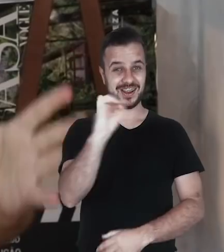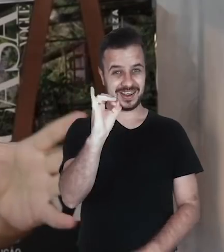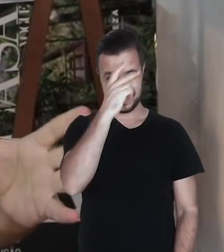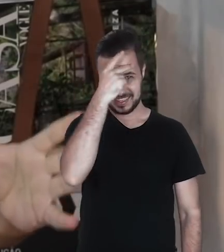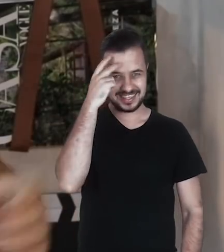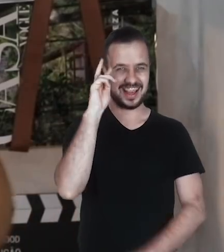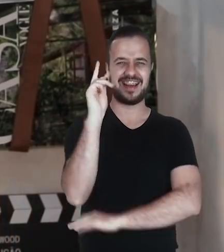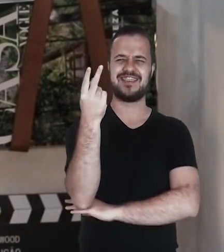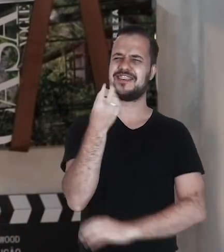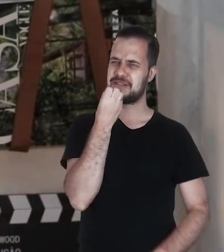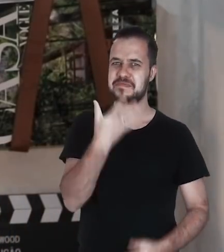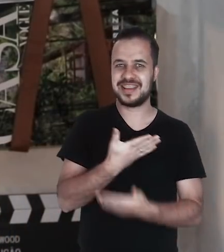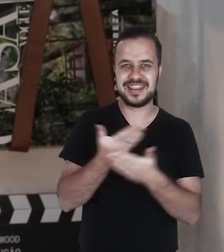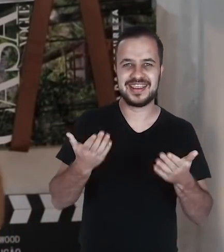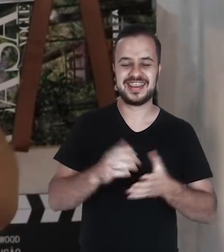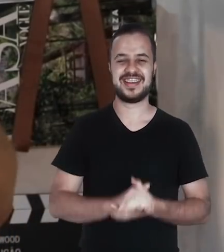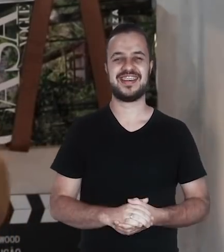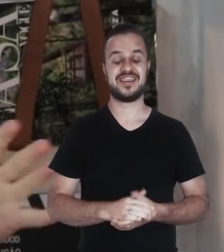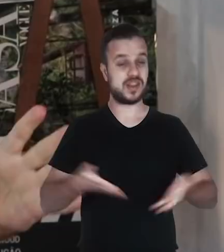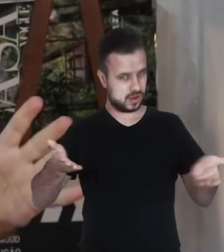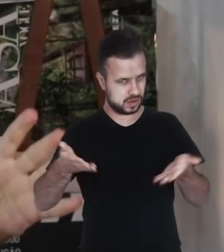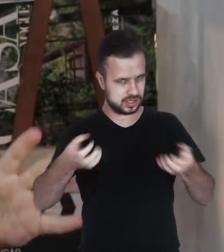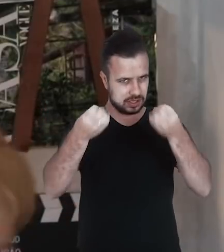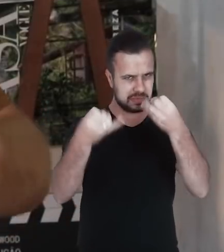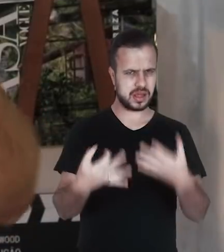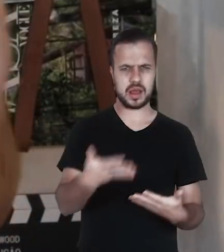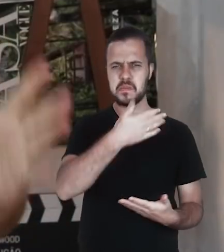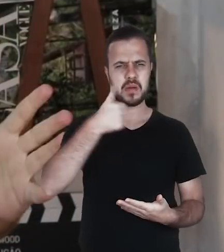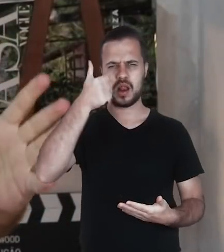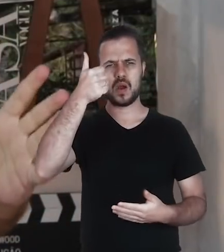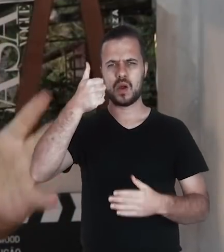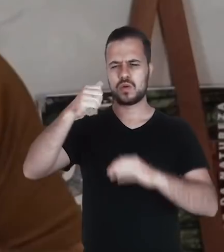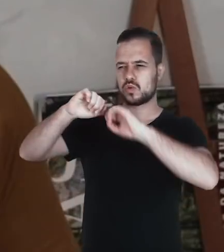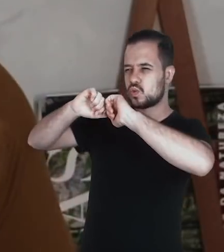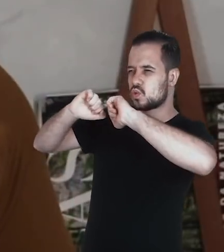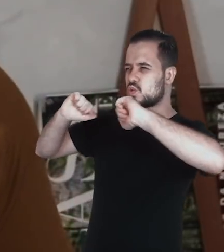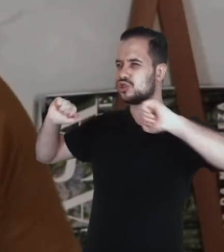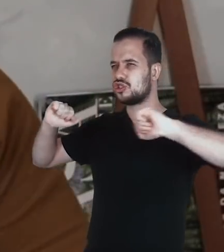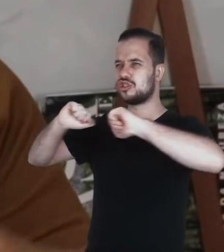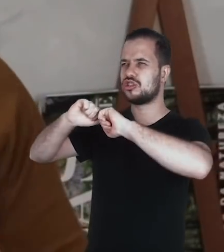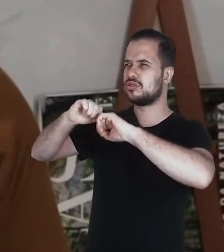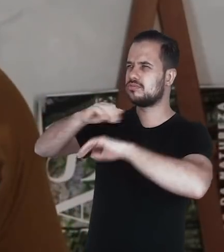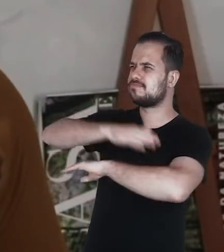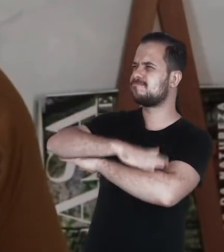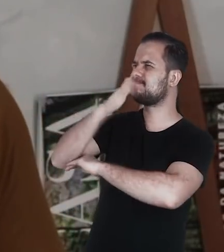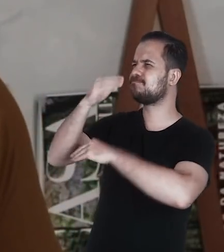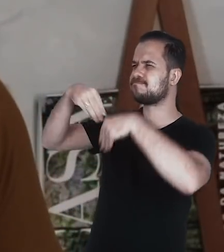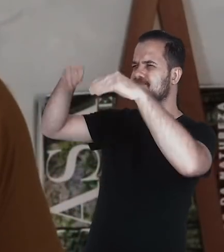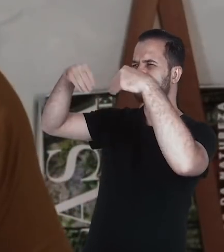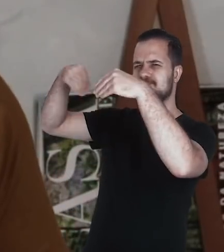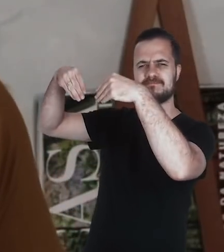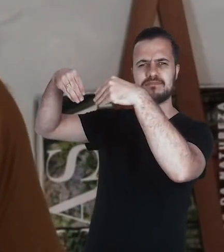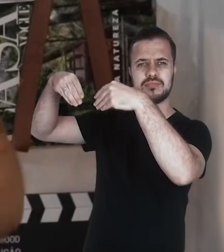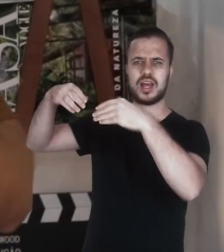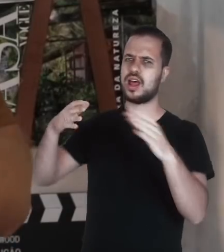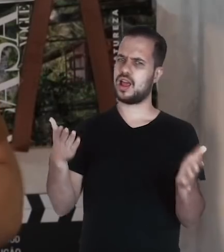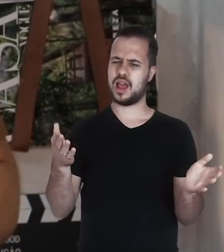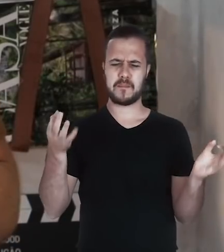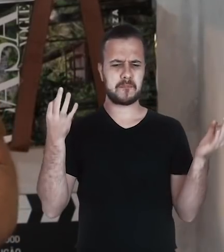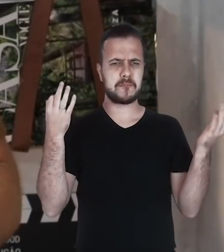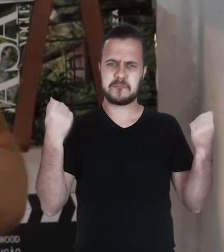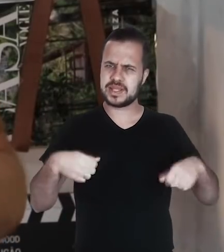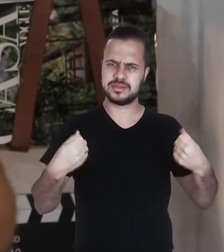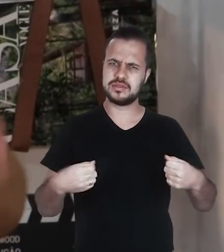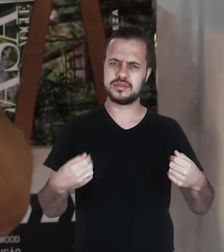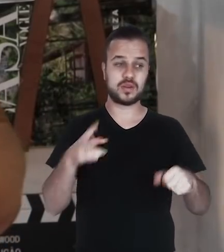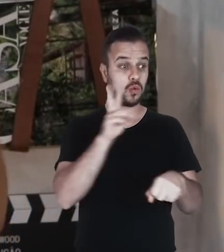Oi pessoal da Van, tudo bem com vocês? Hoje eu vou falar um pouco sobre cortinas. As cortinas são indispensáveis na decoração. Elas